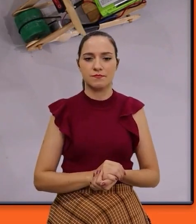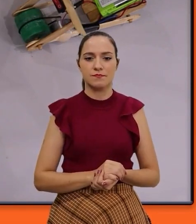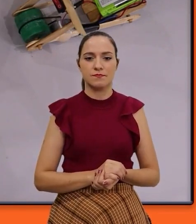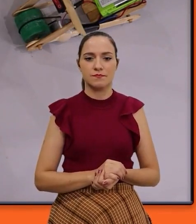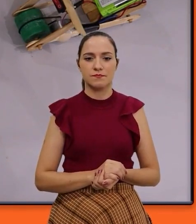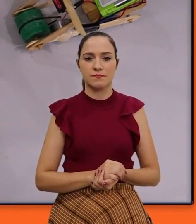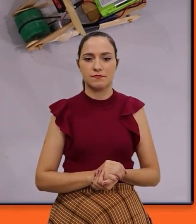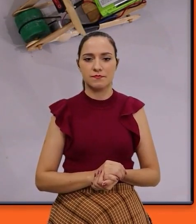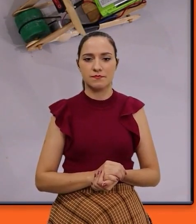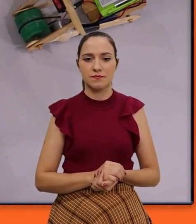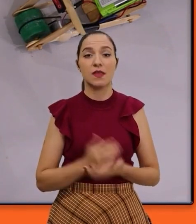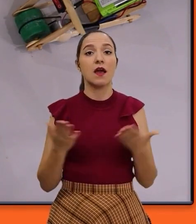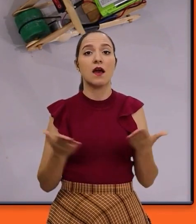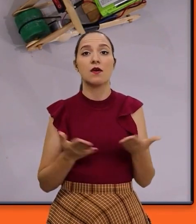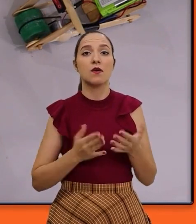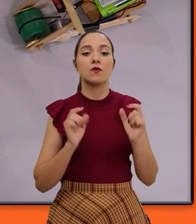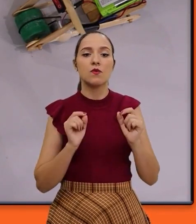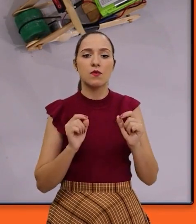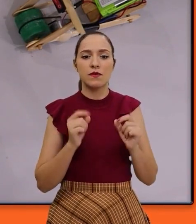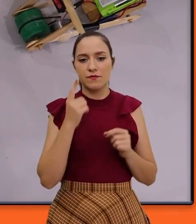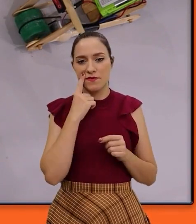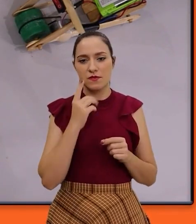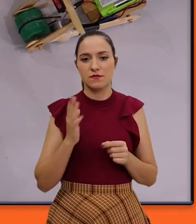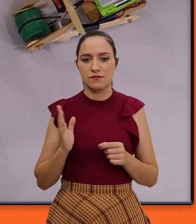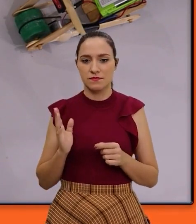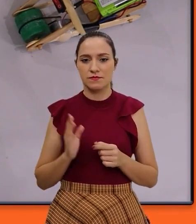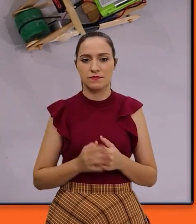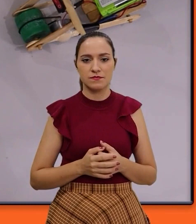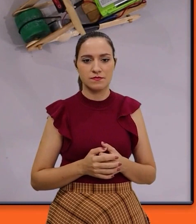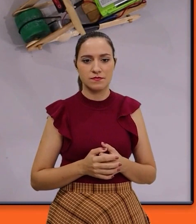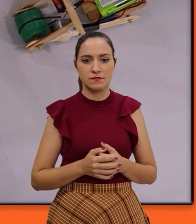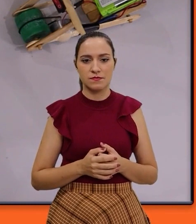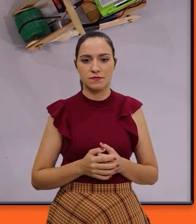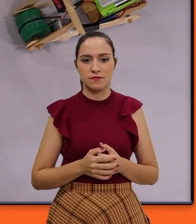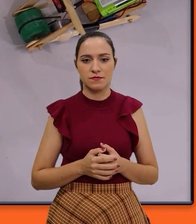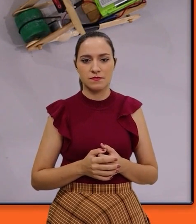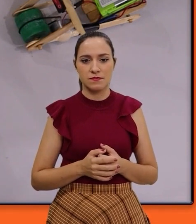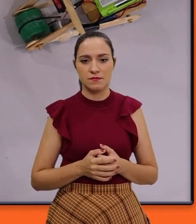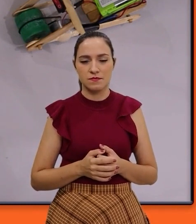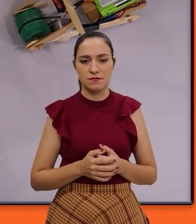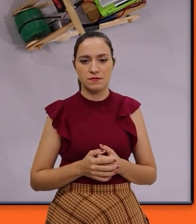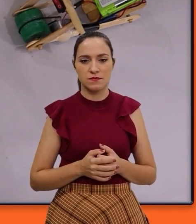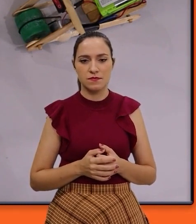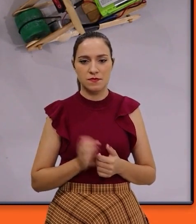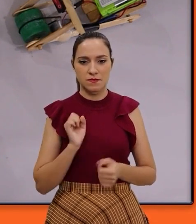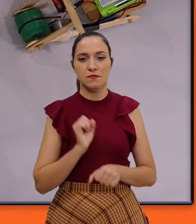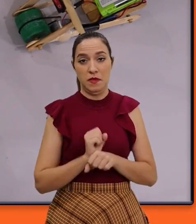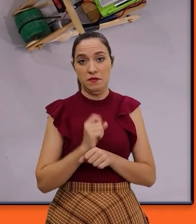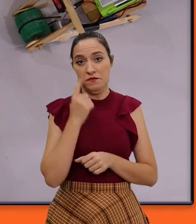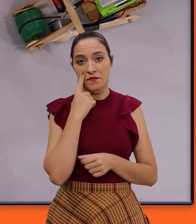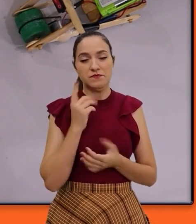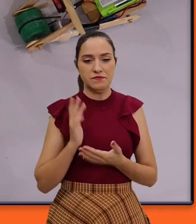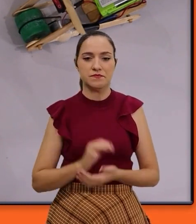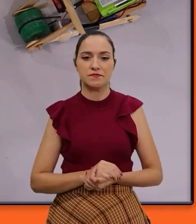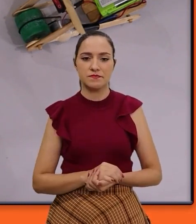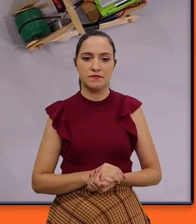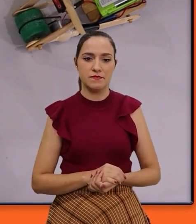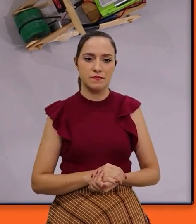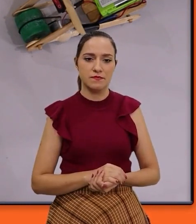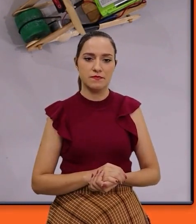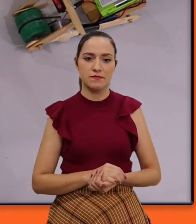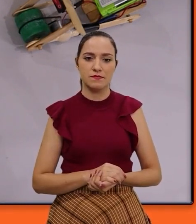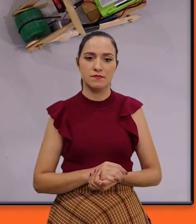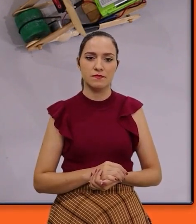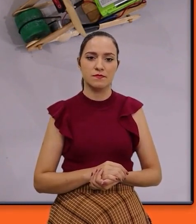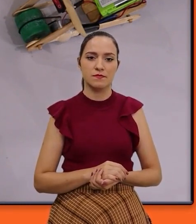vamos colocar aqui. Então eu colocando os fios aqui, a motinha, ela tem que estar desligada. Então, eu